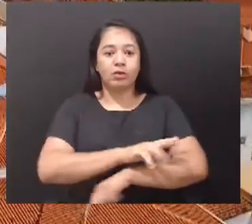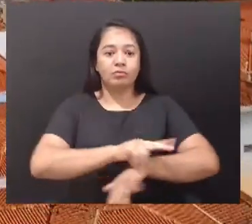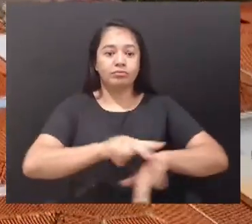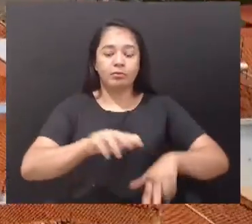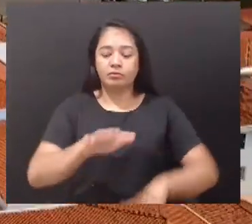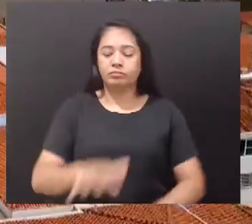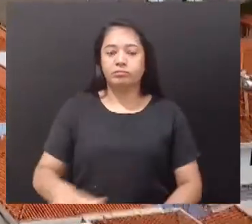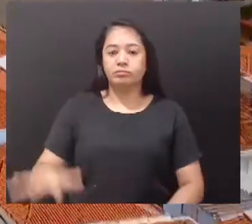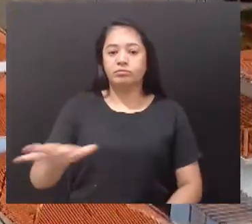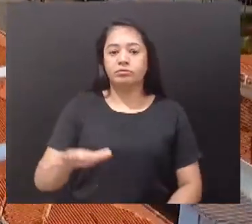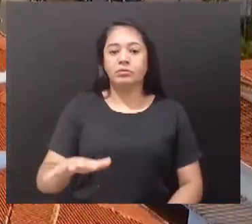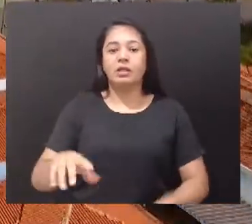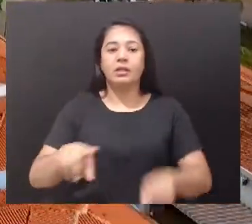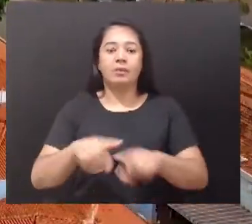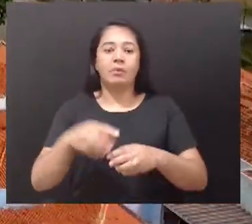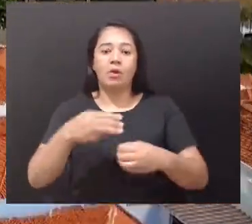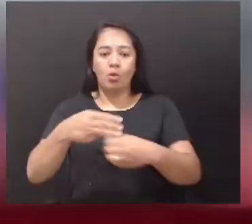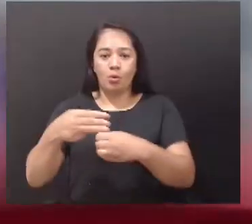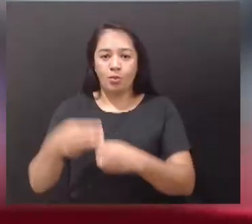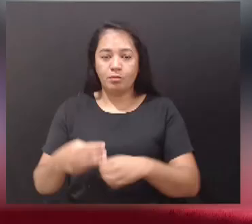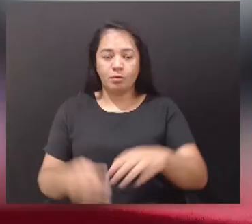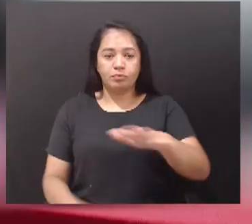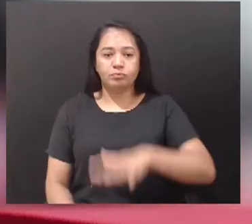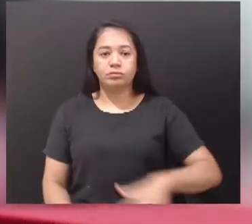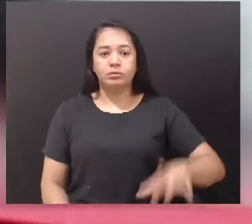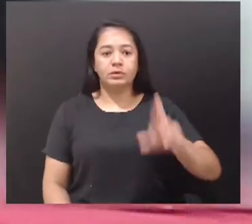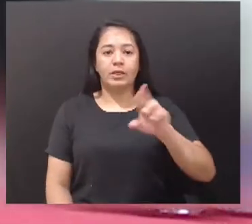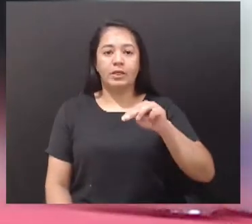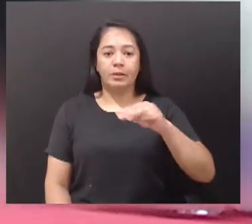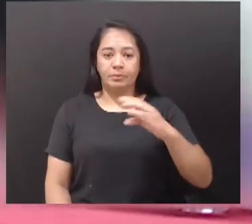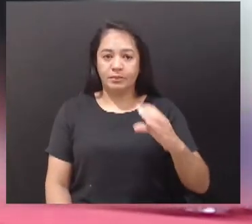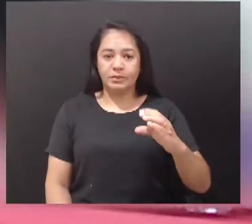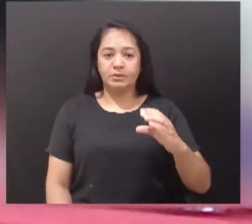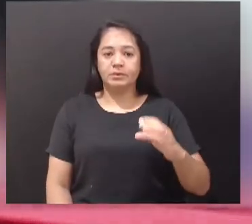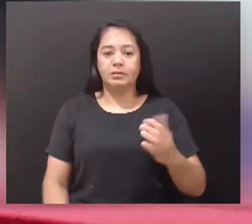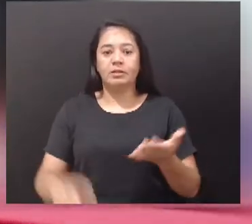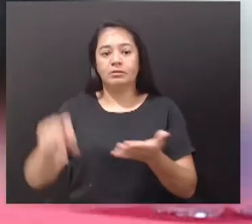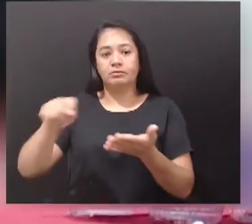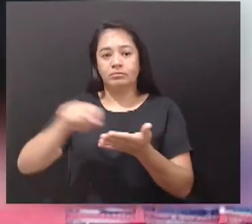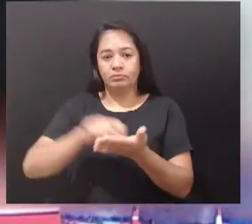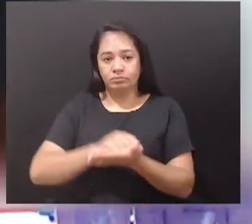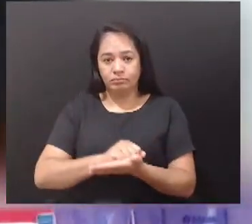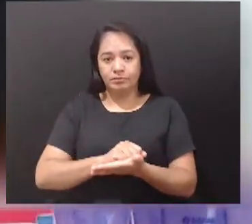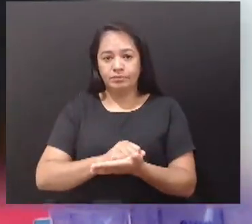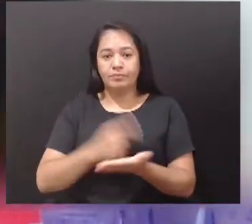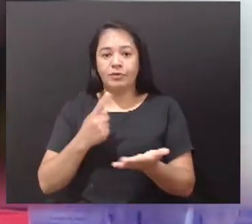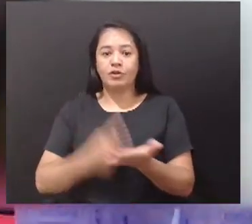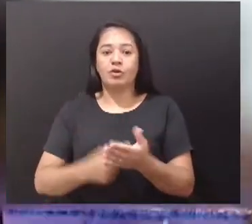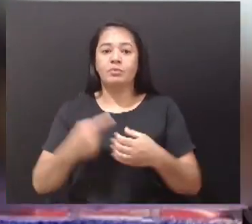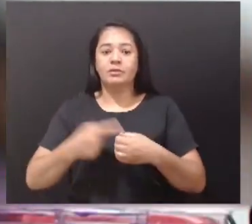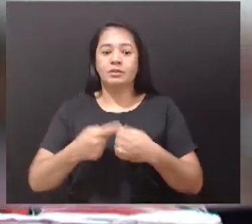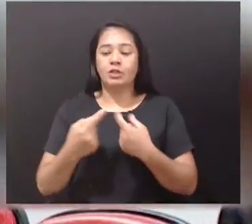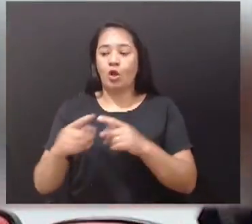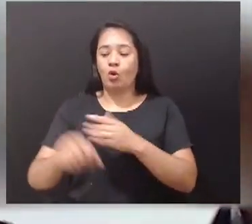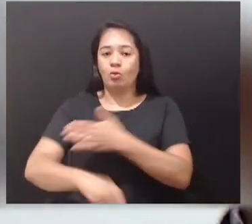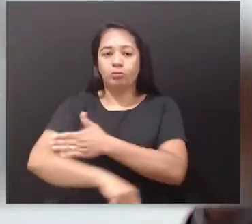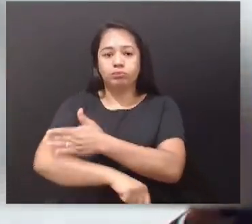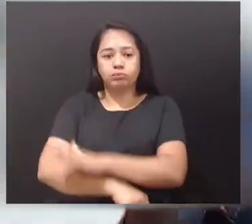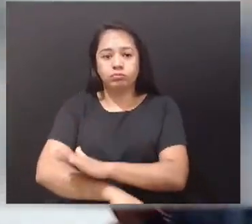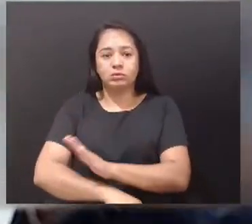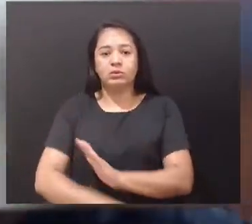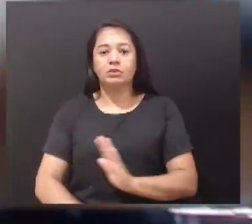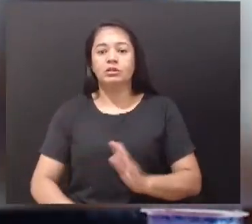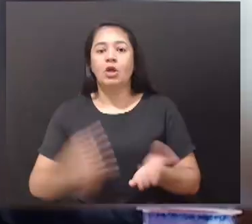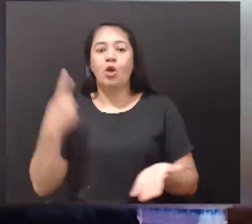engloba os municípios da região metropolitana que assinaram o Pacto das Cidades Antirracistas, reafirmando o compromisso